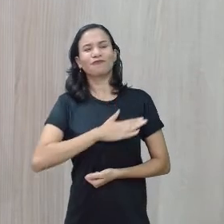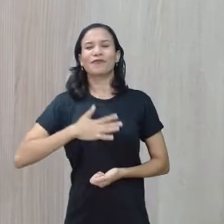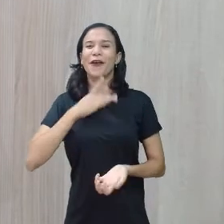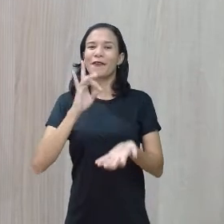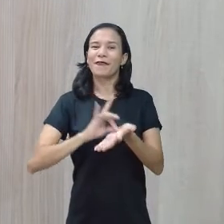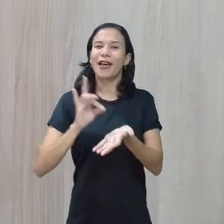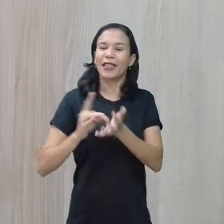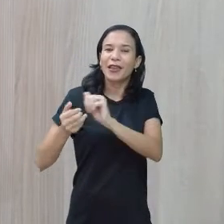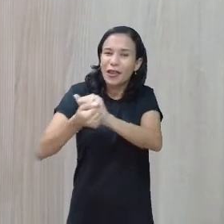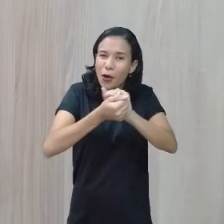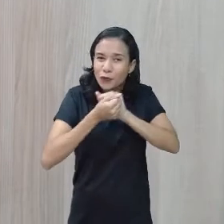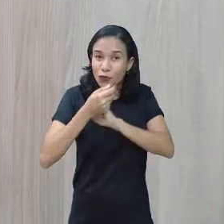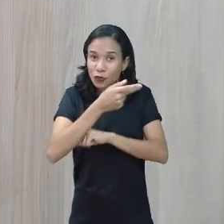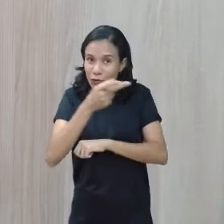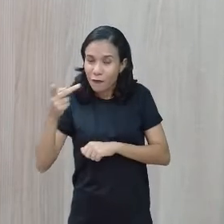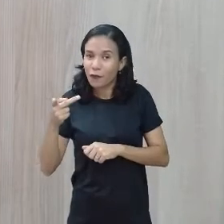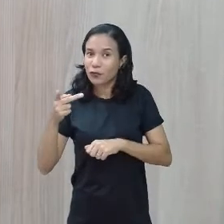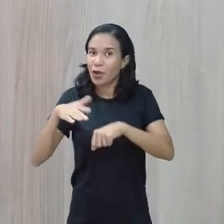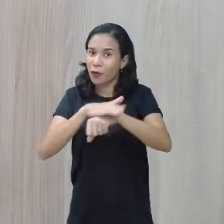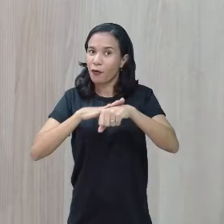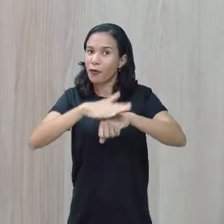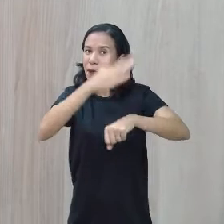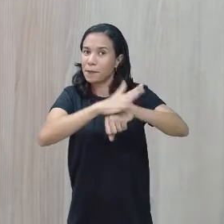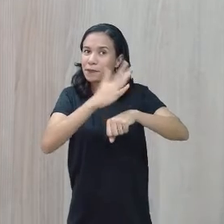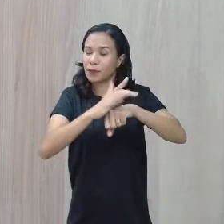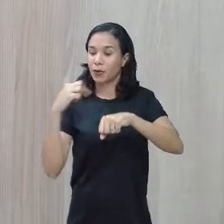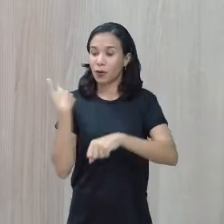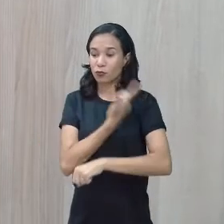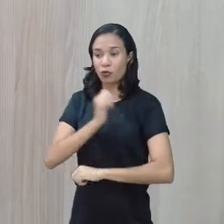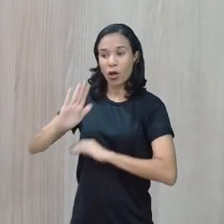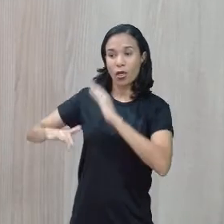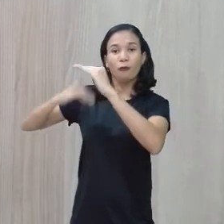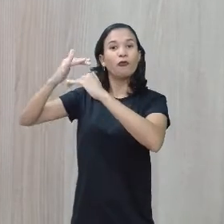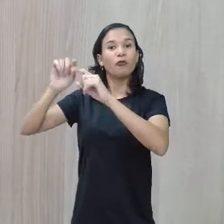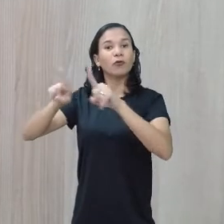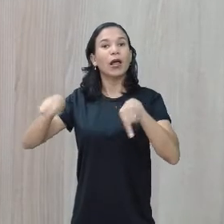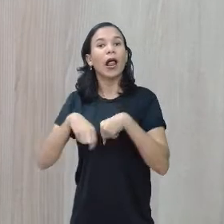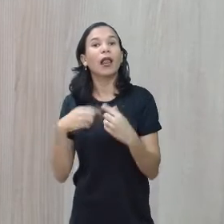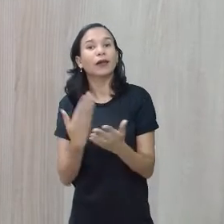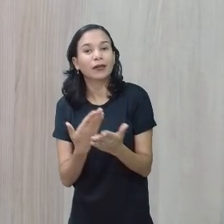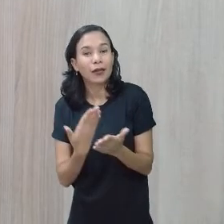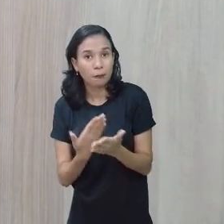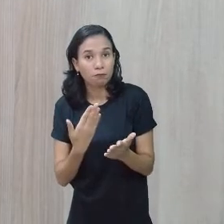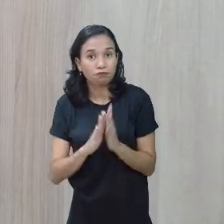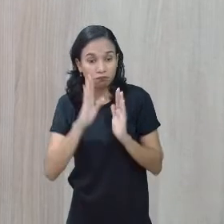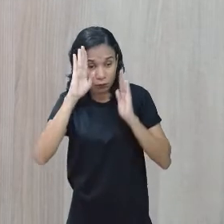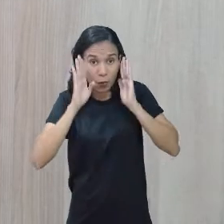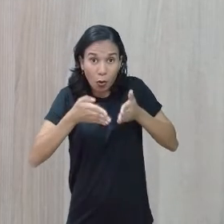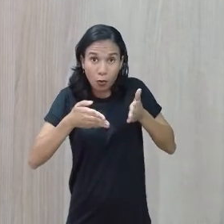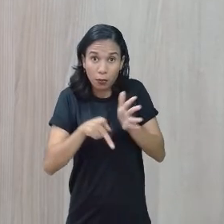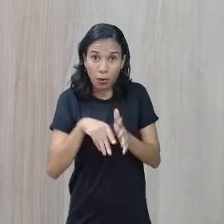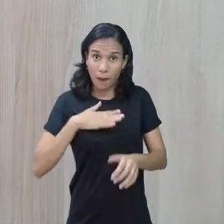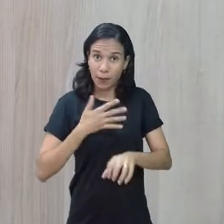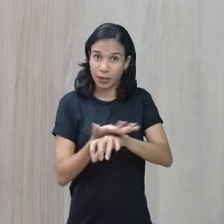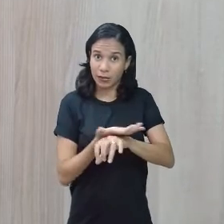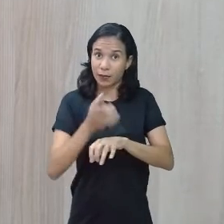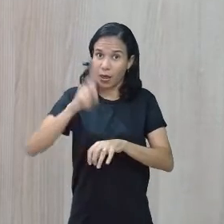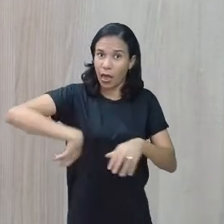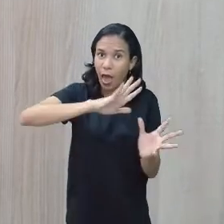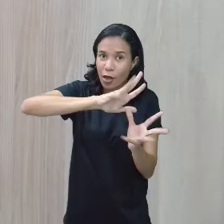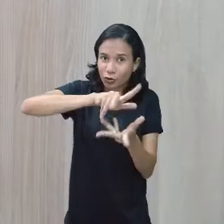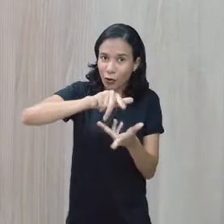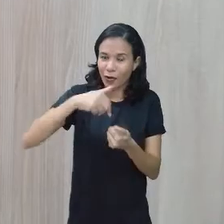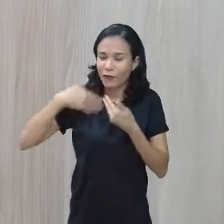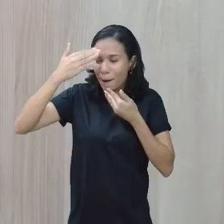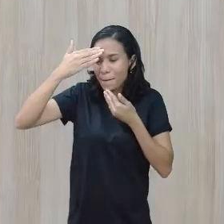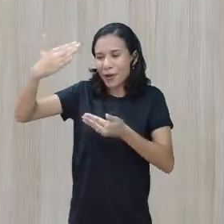poder compartilhar com vocês as práticas que nós desenvolvemos em sala de aula, especificamente na minha disciplina, que é Geografia, viu? Muito obrigado pelo convite,